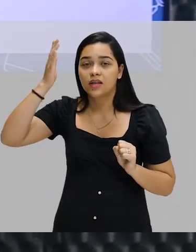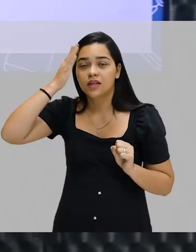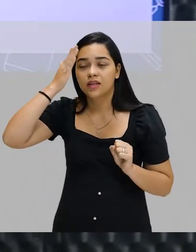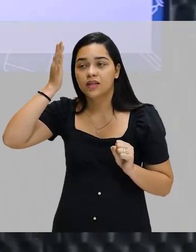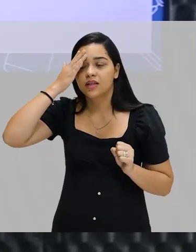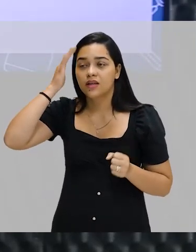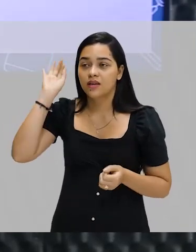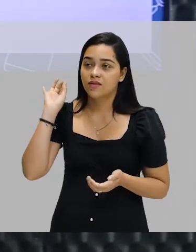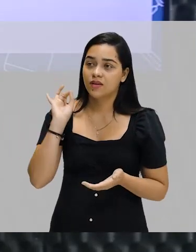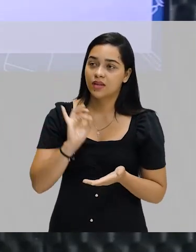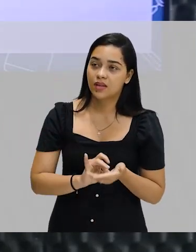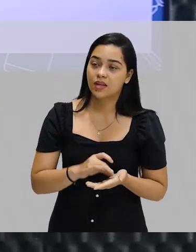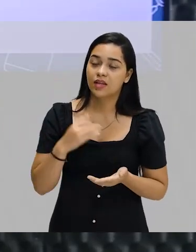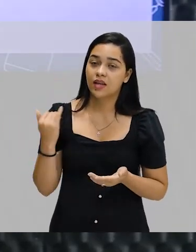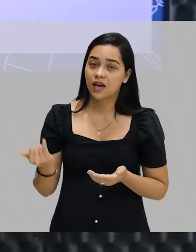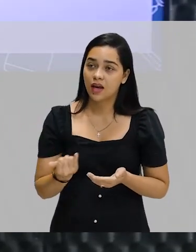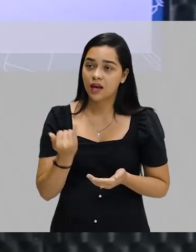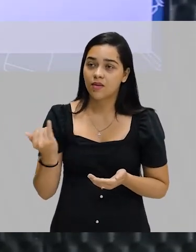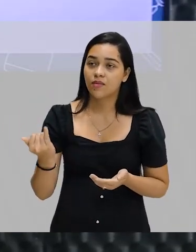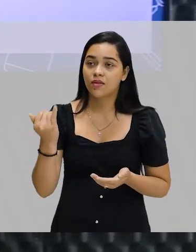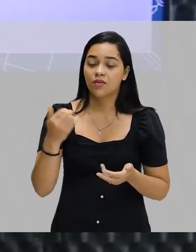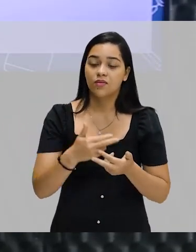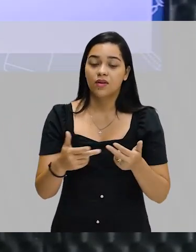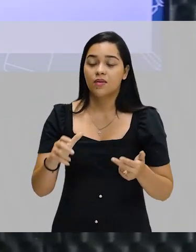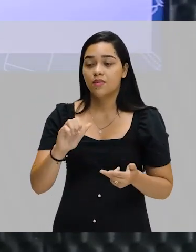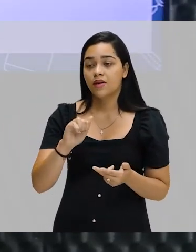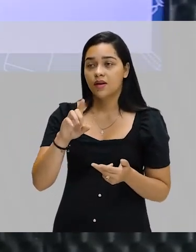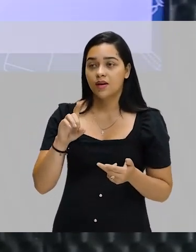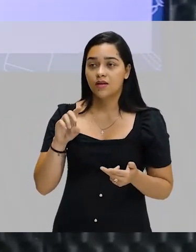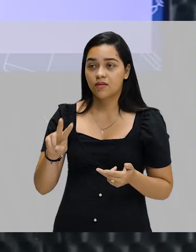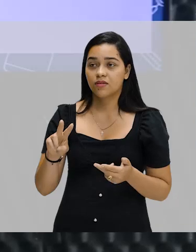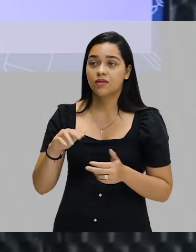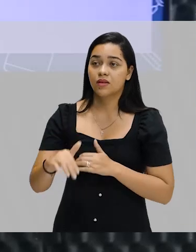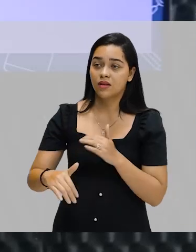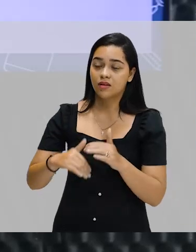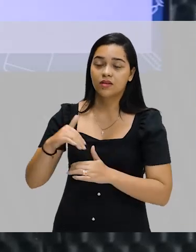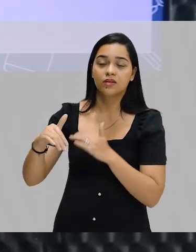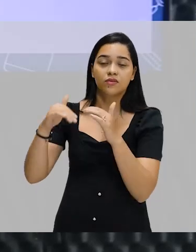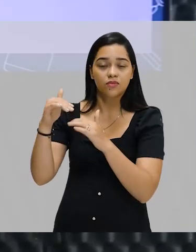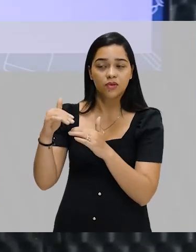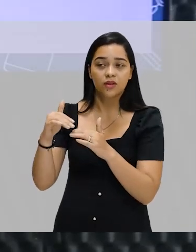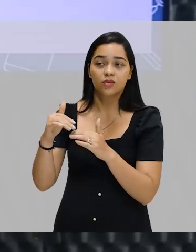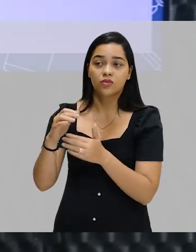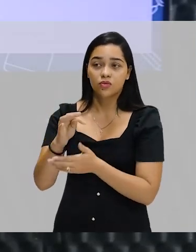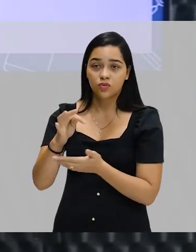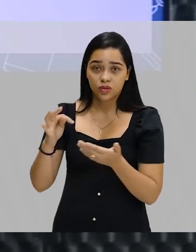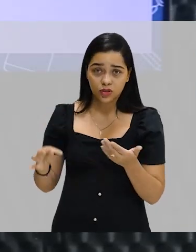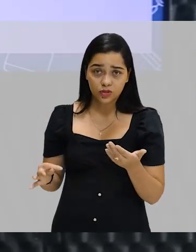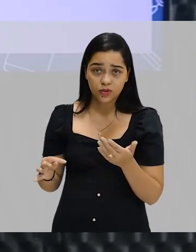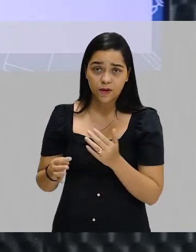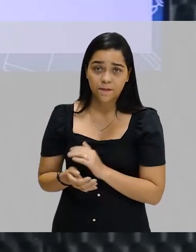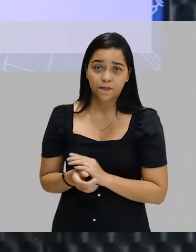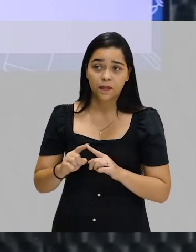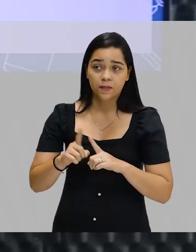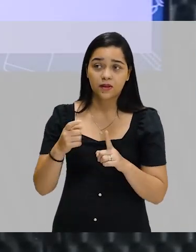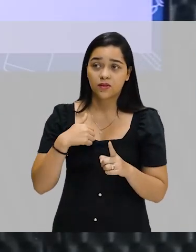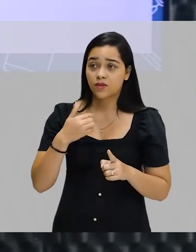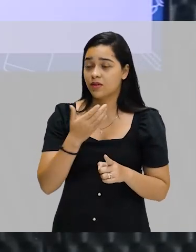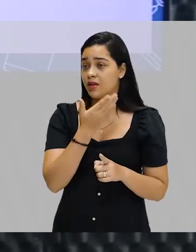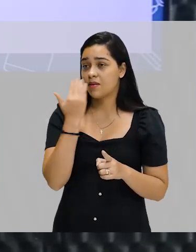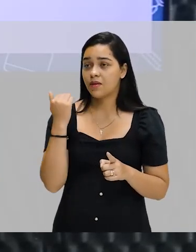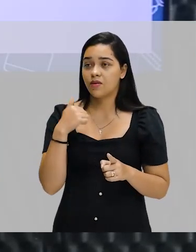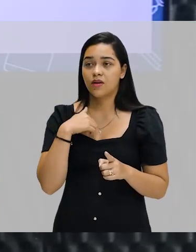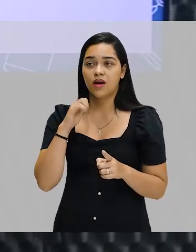de fato a importância dos advérbios na construção textual. Mas eu não vou terminar